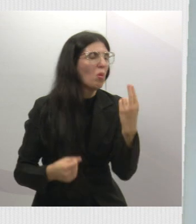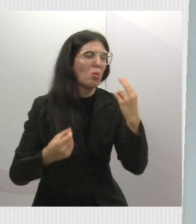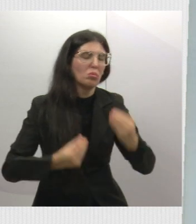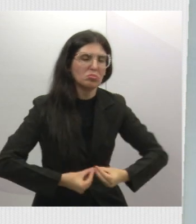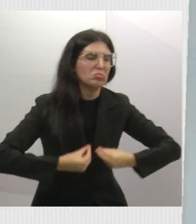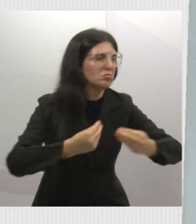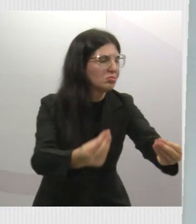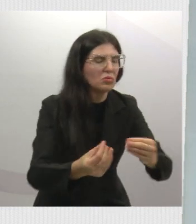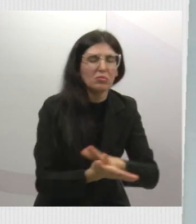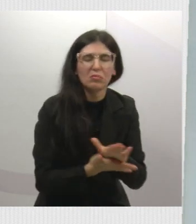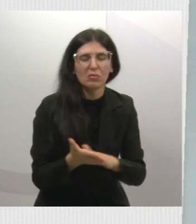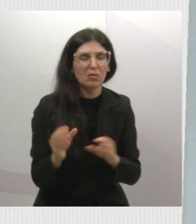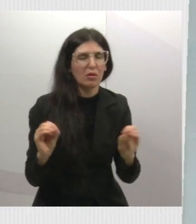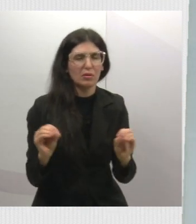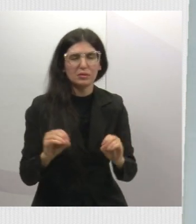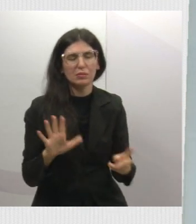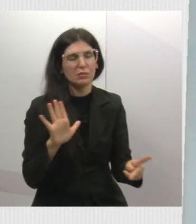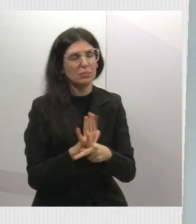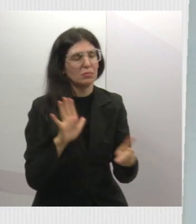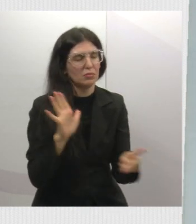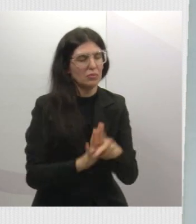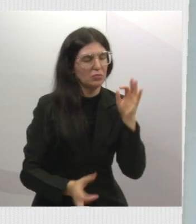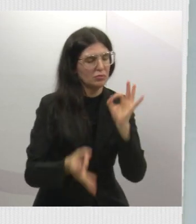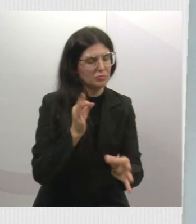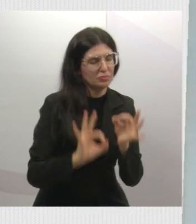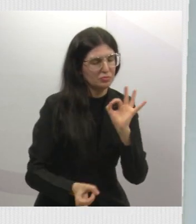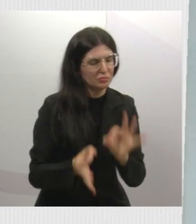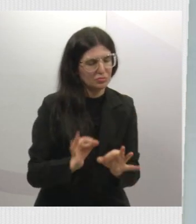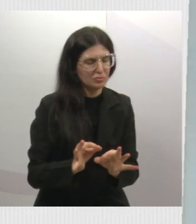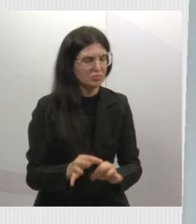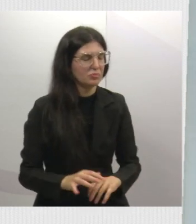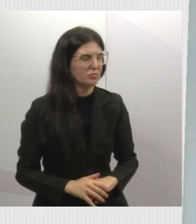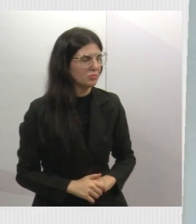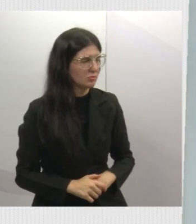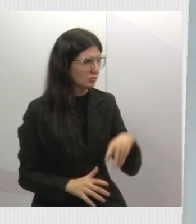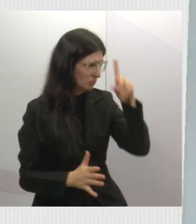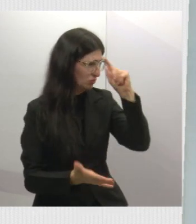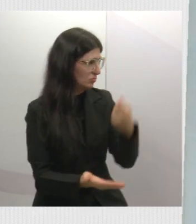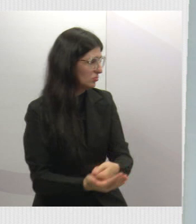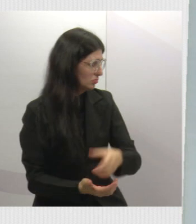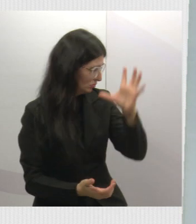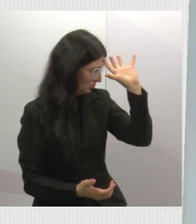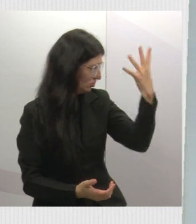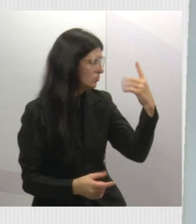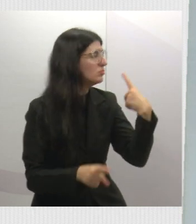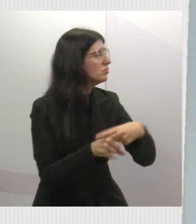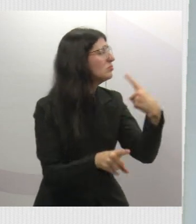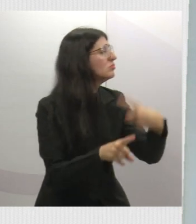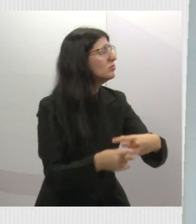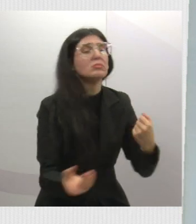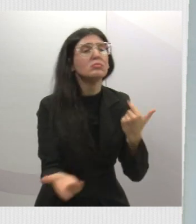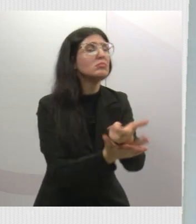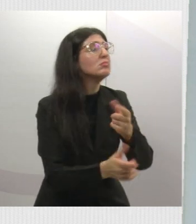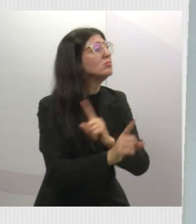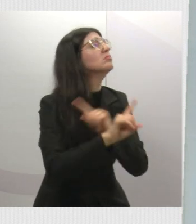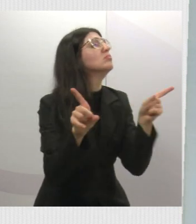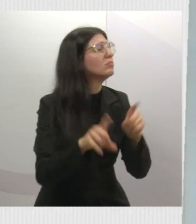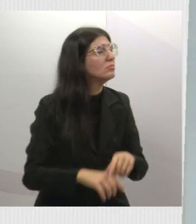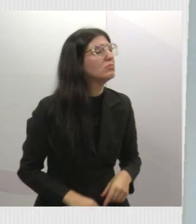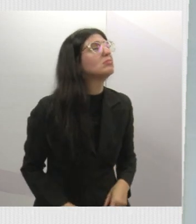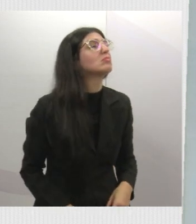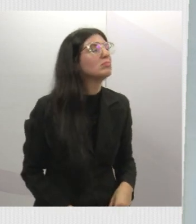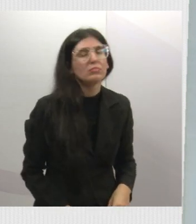Muitas vezes o próprio jurídico está dentro desses processos para identificar o porquê que ainda não foram pagos. Então, valores